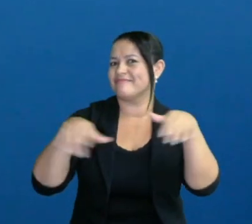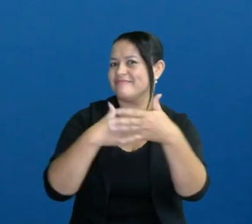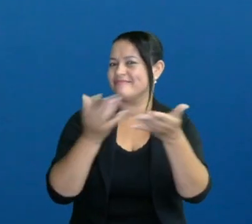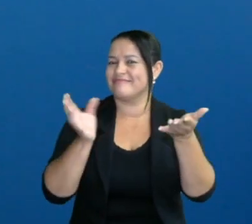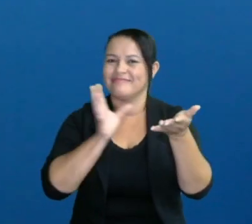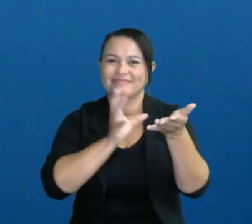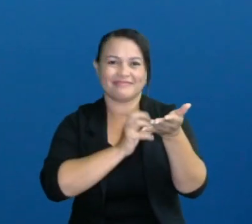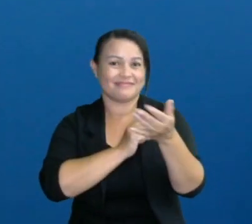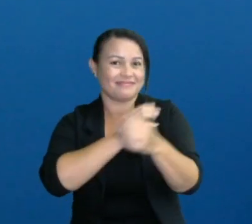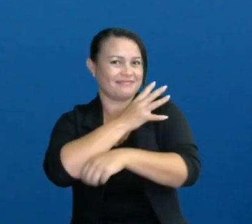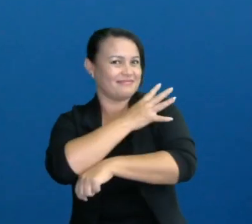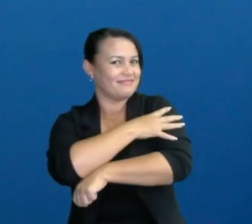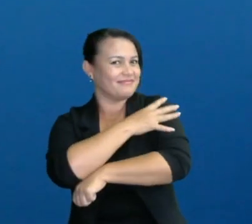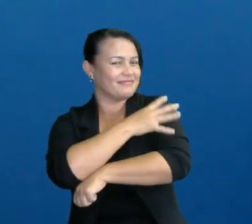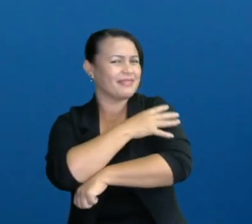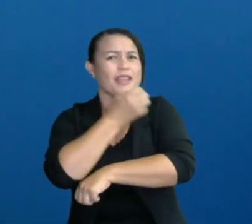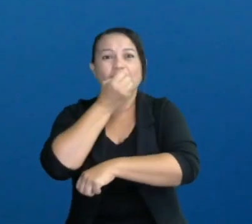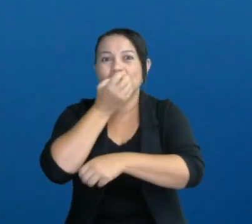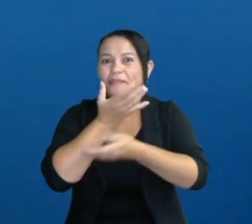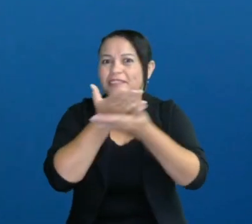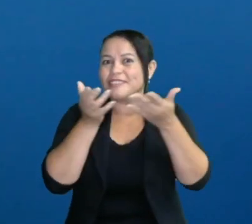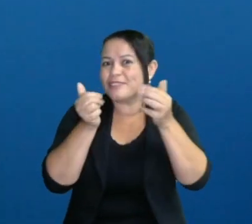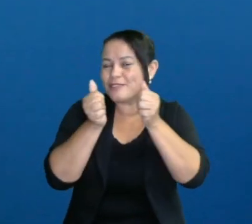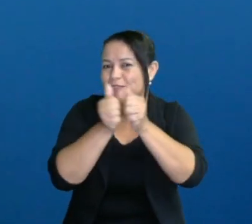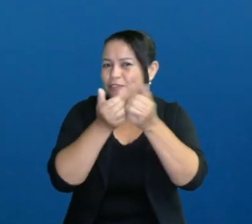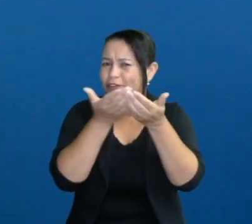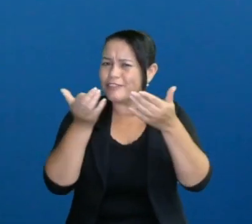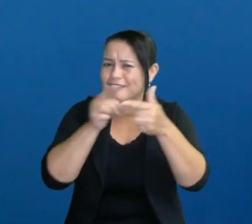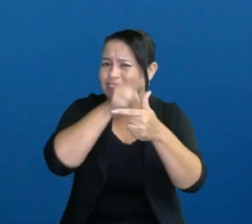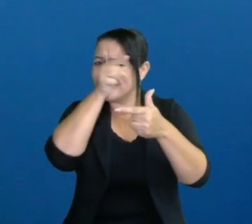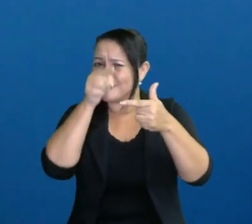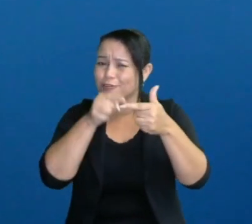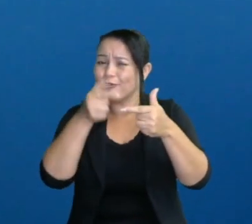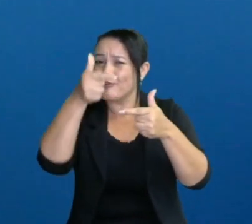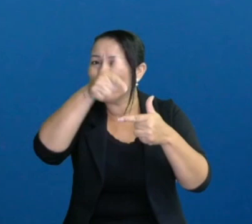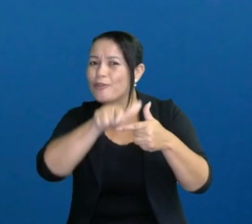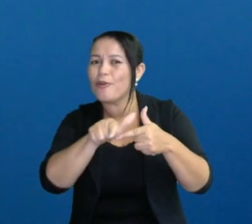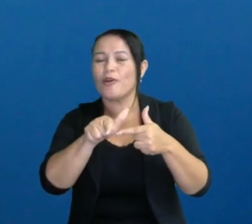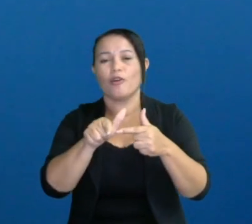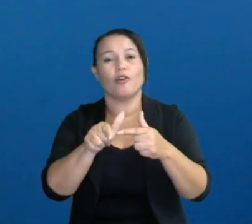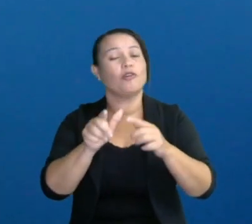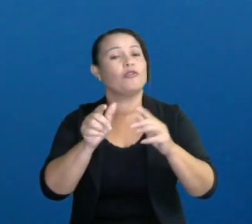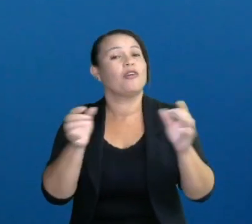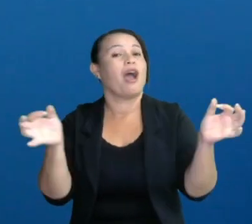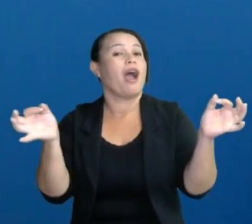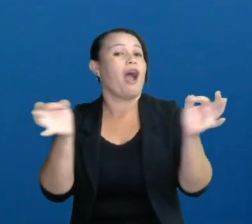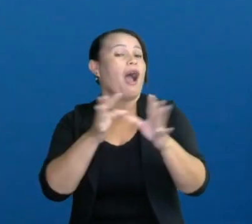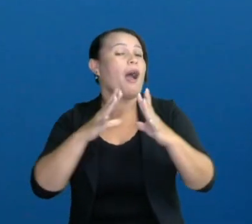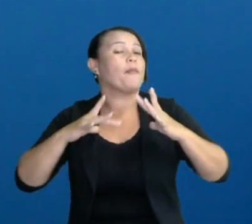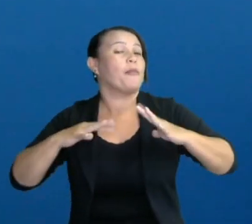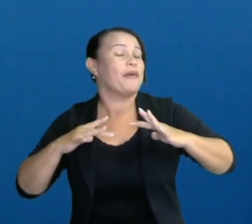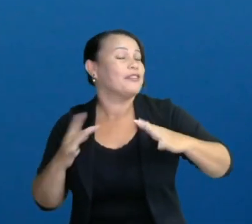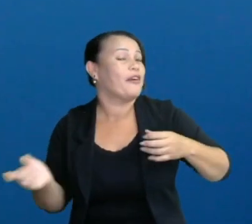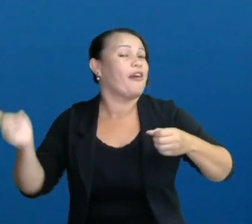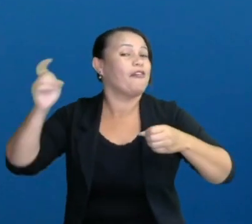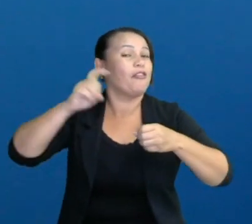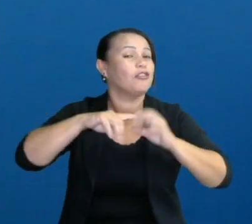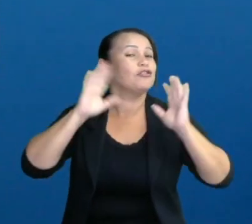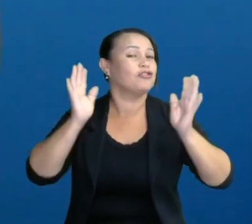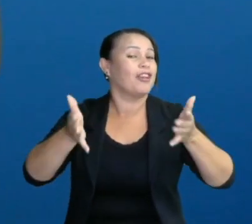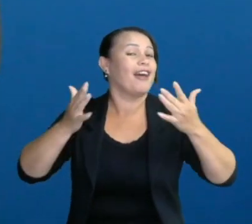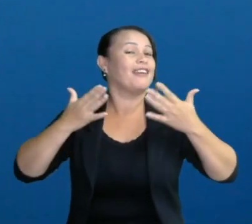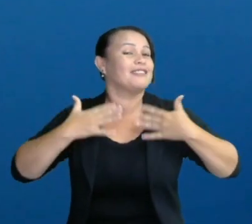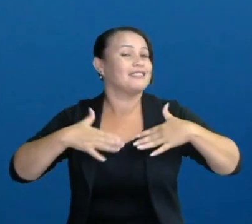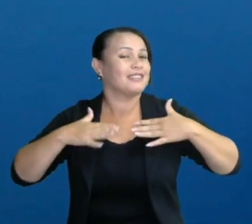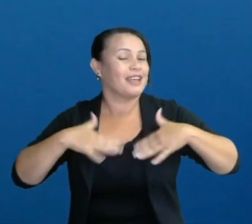meus amores do quarto ano. Que bom estar aqui com vocês novamente. O recesso acabou, nós descansamos